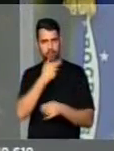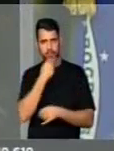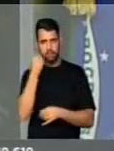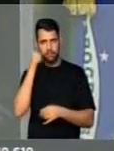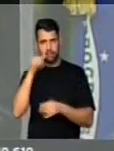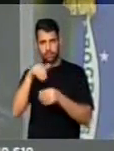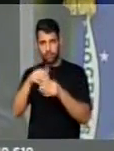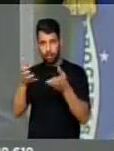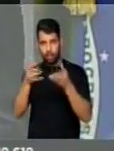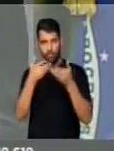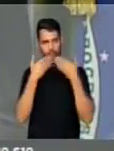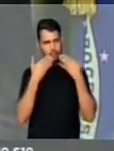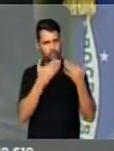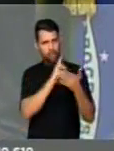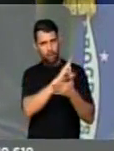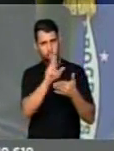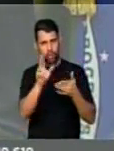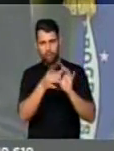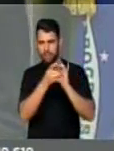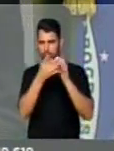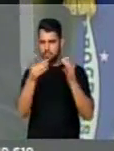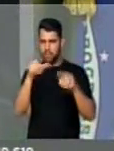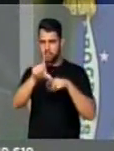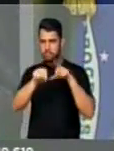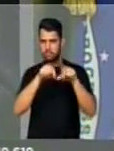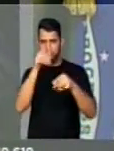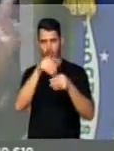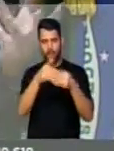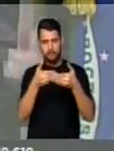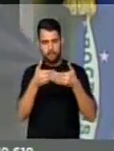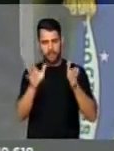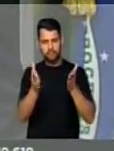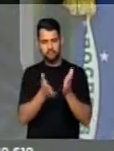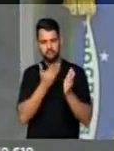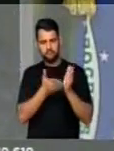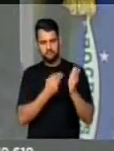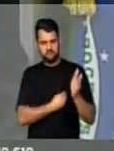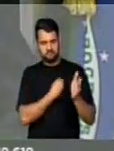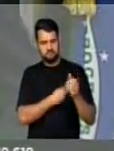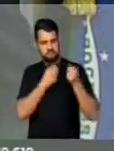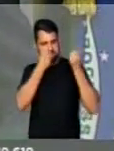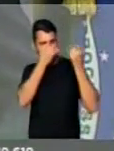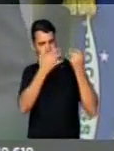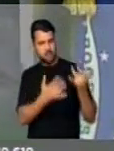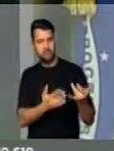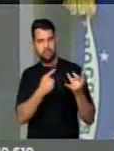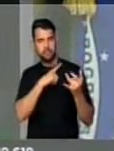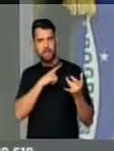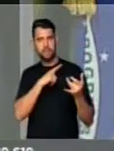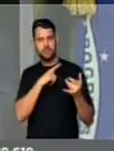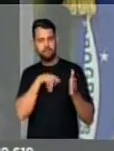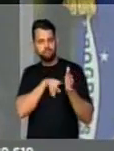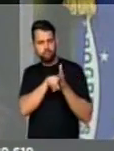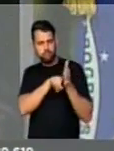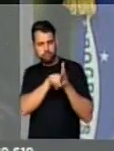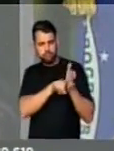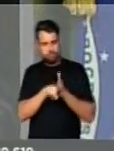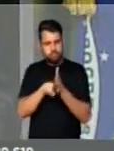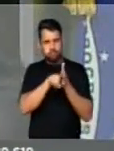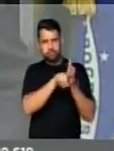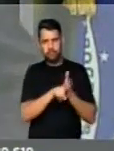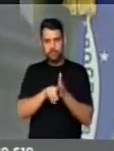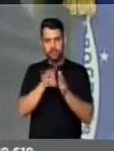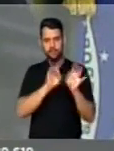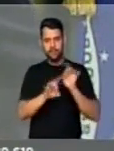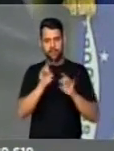que colocaram o nome à disposição, abriram o livro da sua vida para ser vasculhado, em